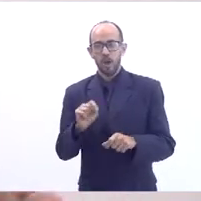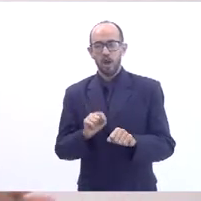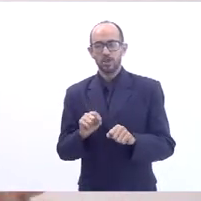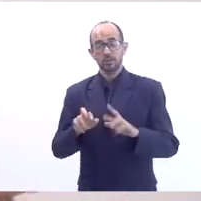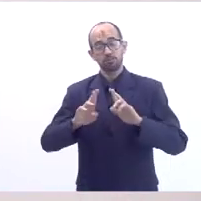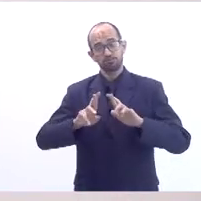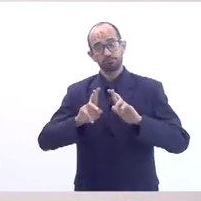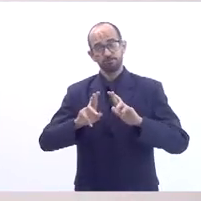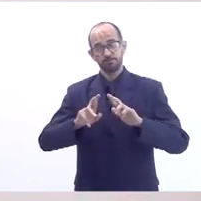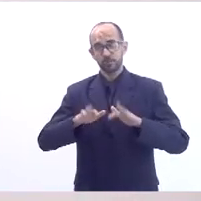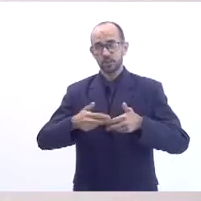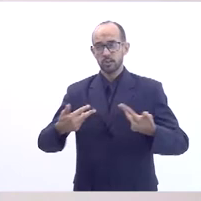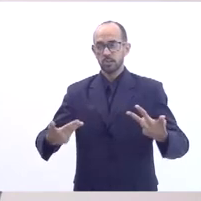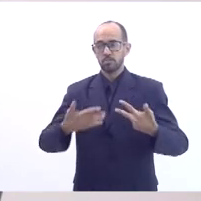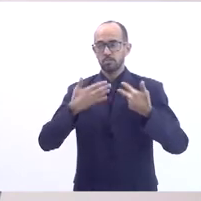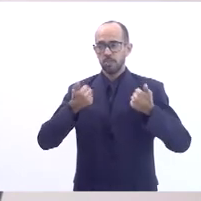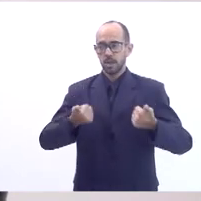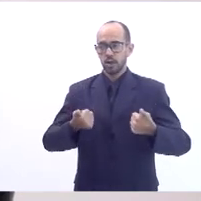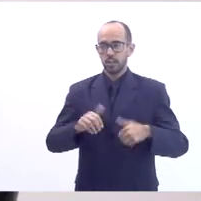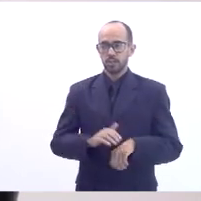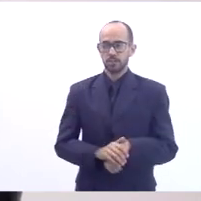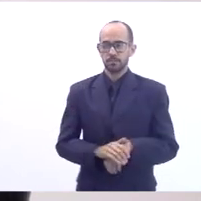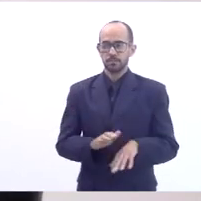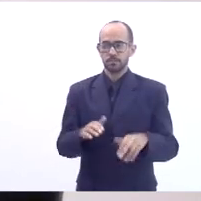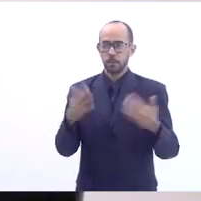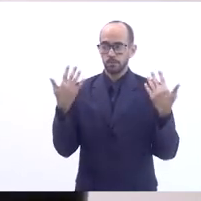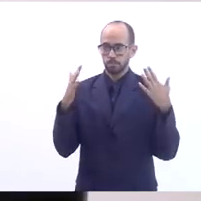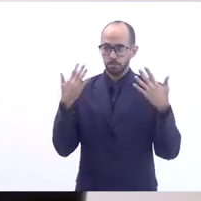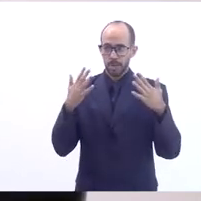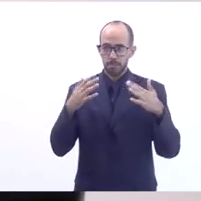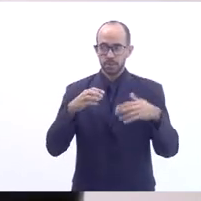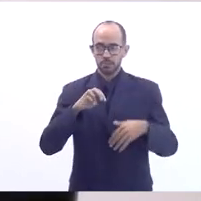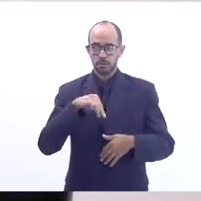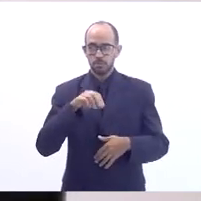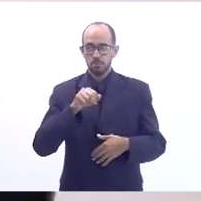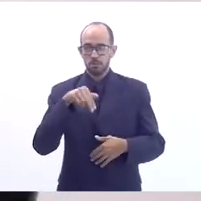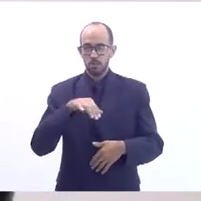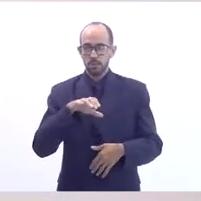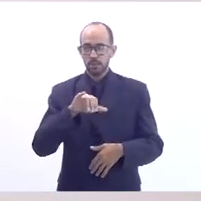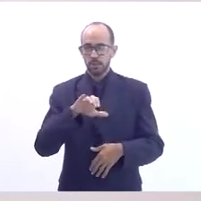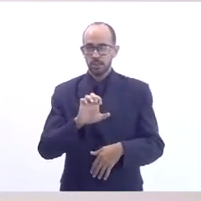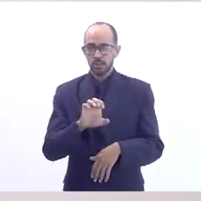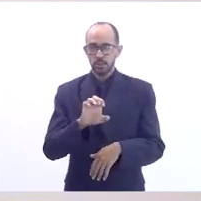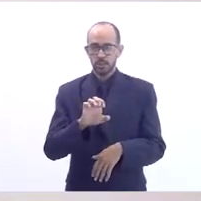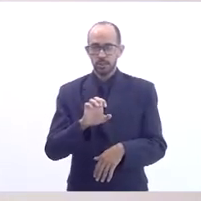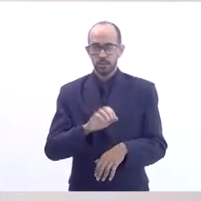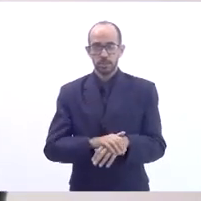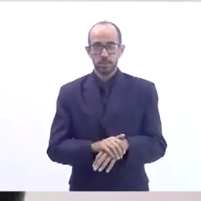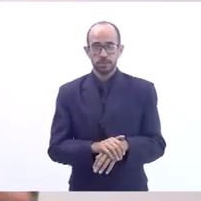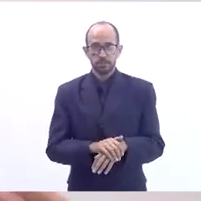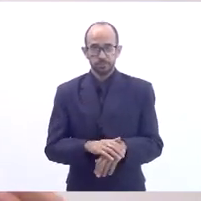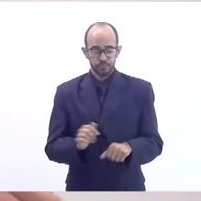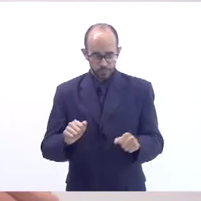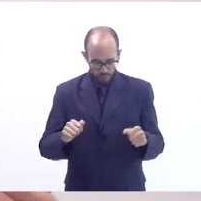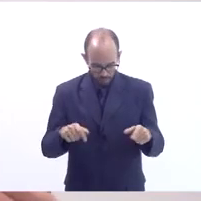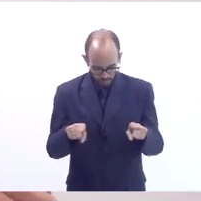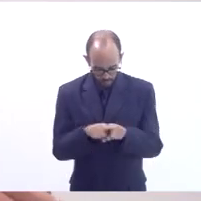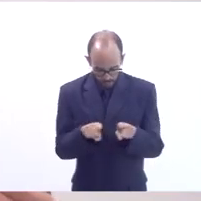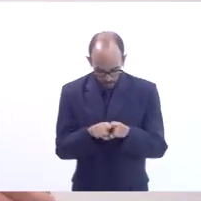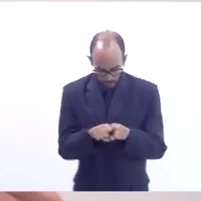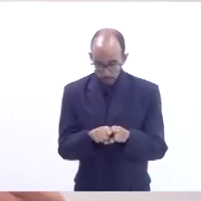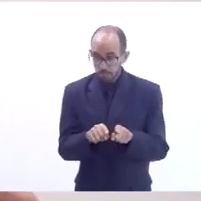que as coisas melhores né é a quero dar meus parabéns para Monique por mim que aqui que que vem fazendo um